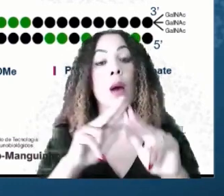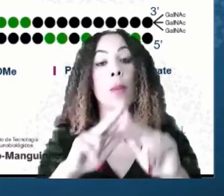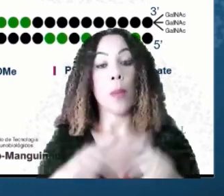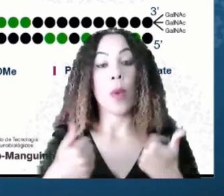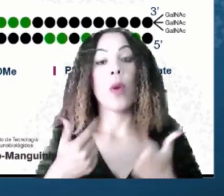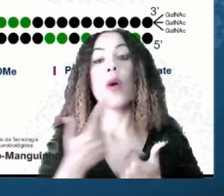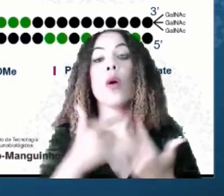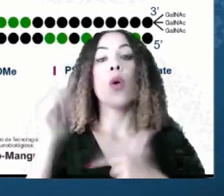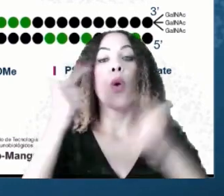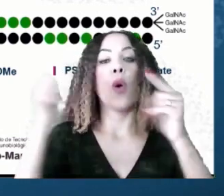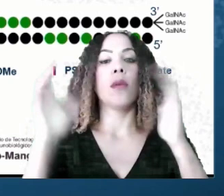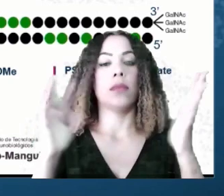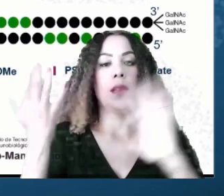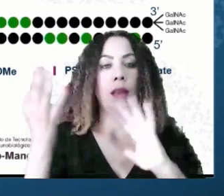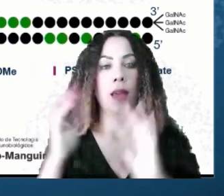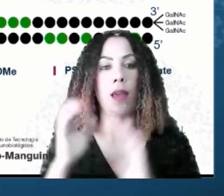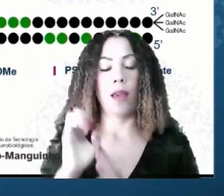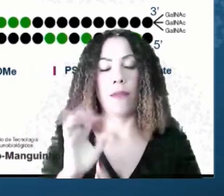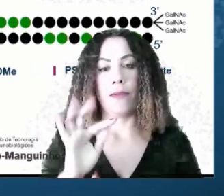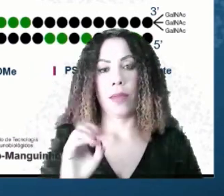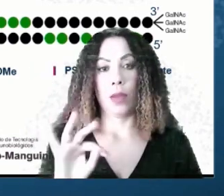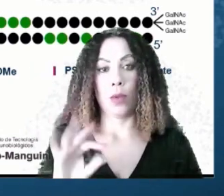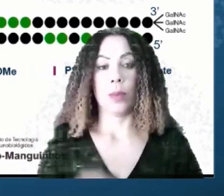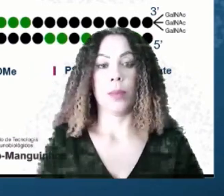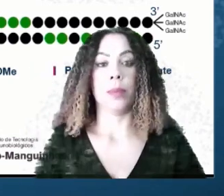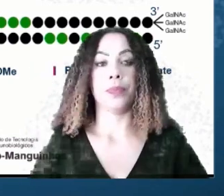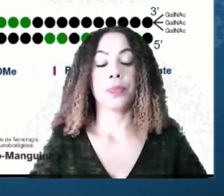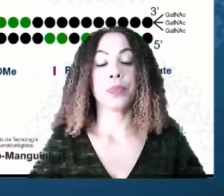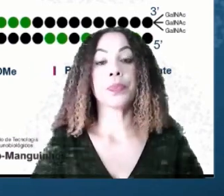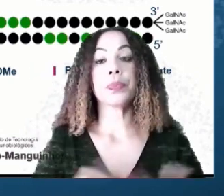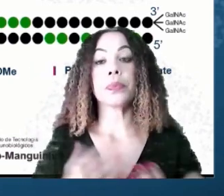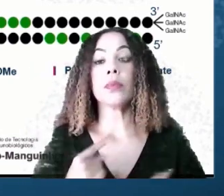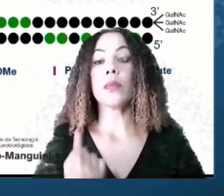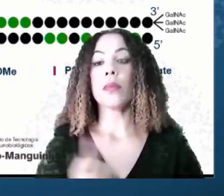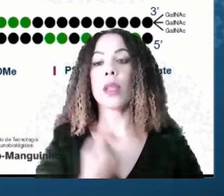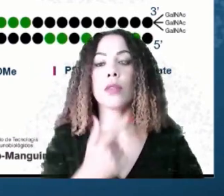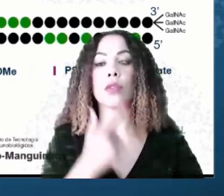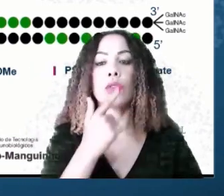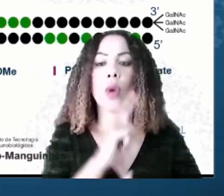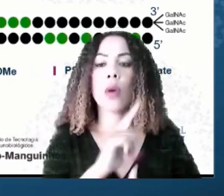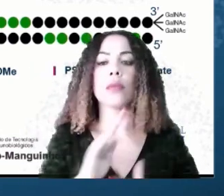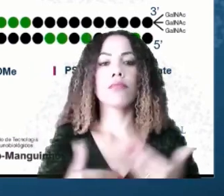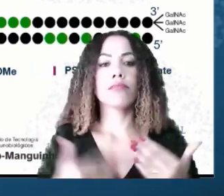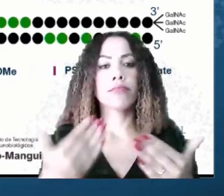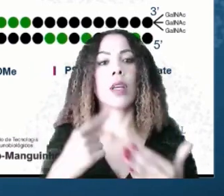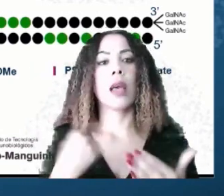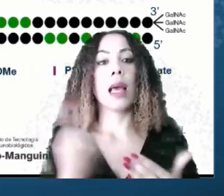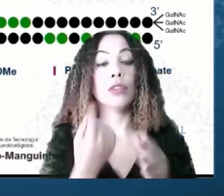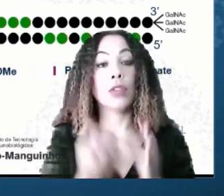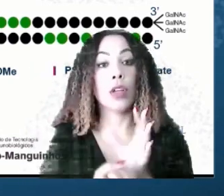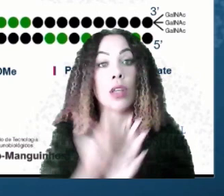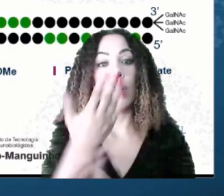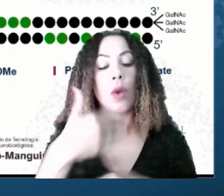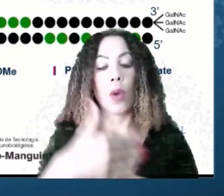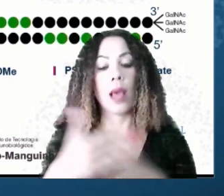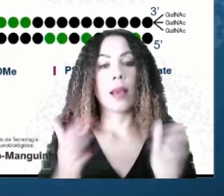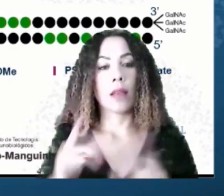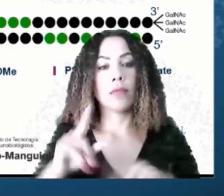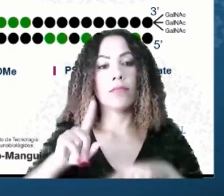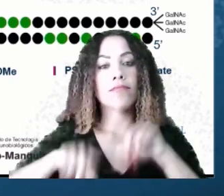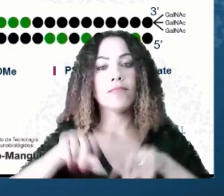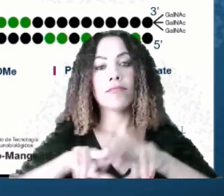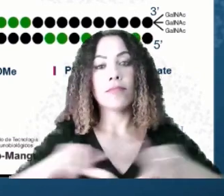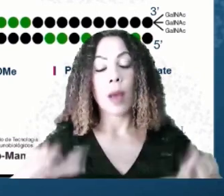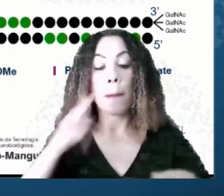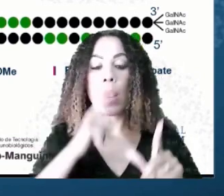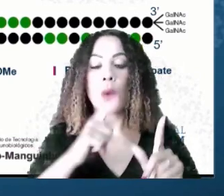sobre outros efeitos. E a gente conseguiu alcançar, a gente criou uma caixa de ferramentas para lidar